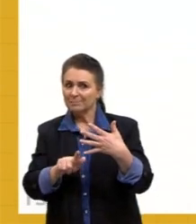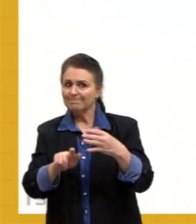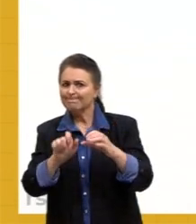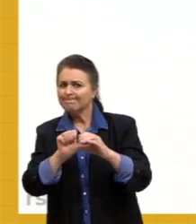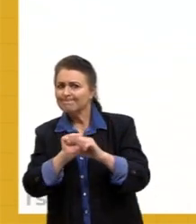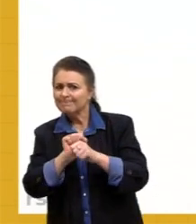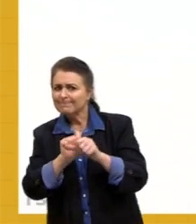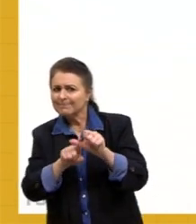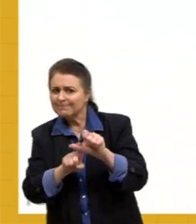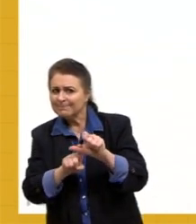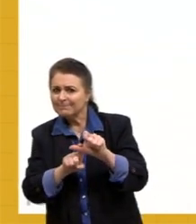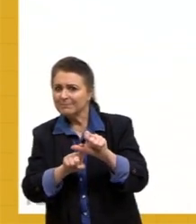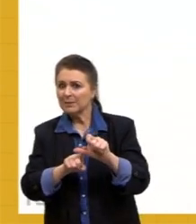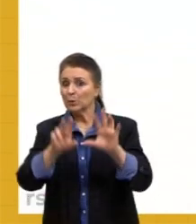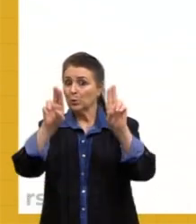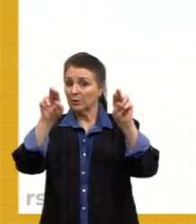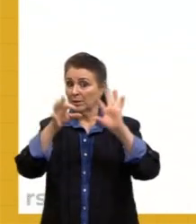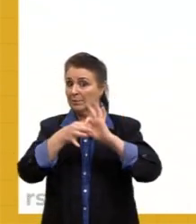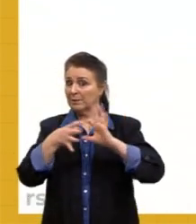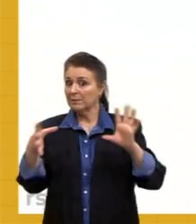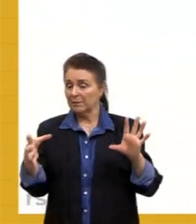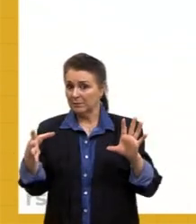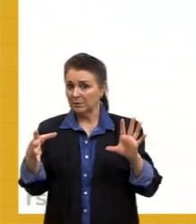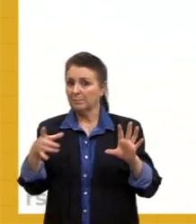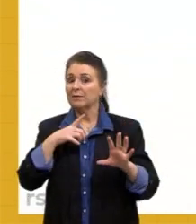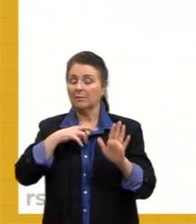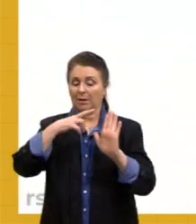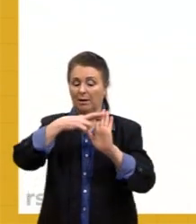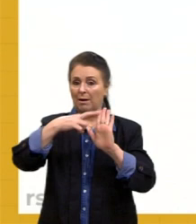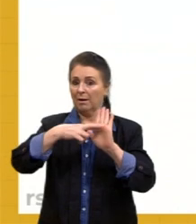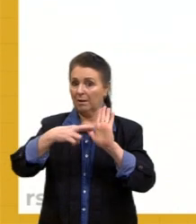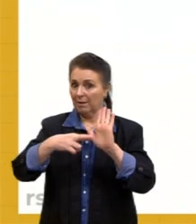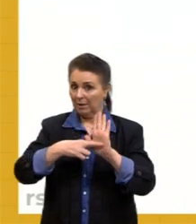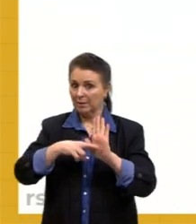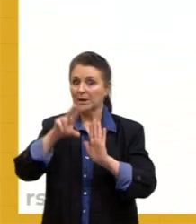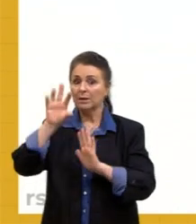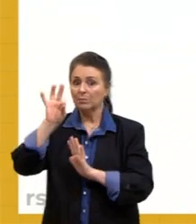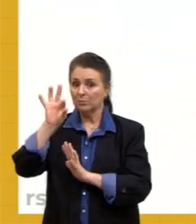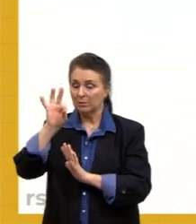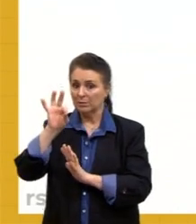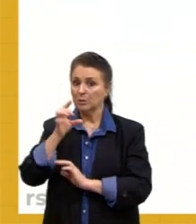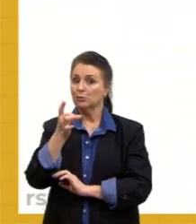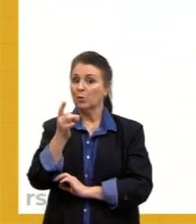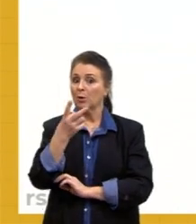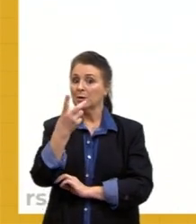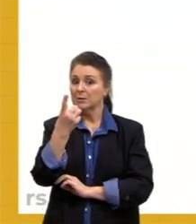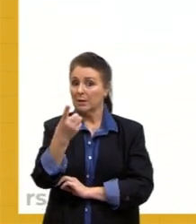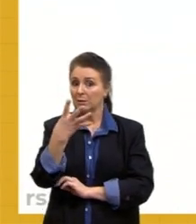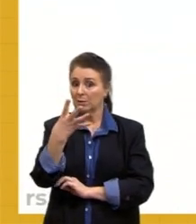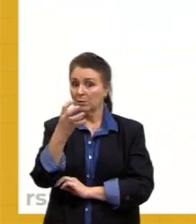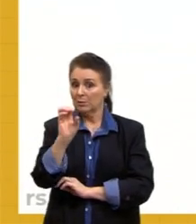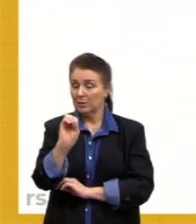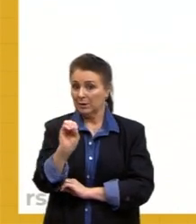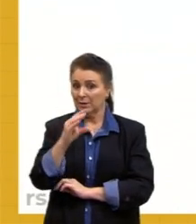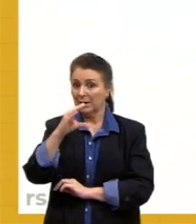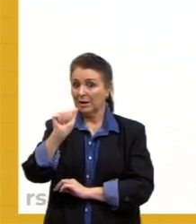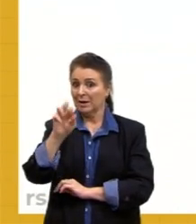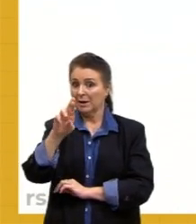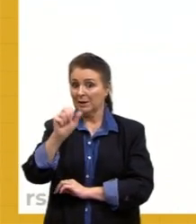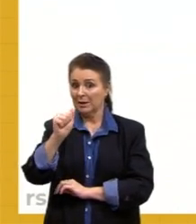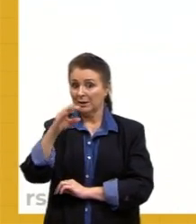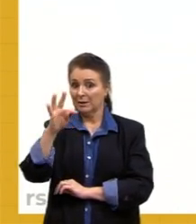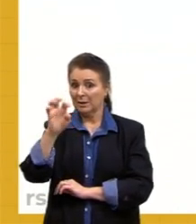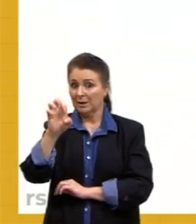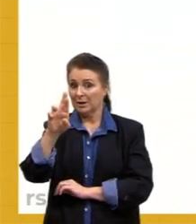o conto deve seguir as regras do Twitter apenas 140 caracteres hoje já foi atualizado esses